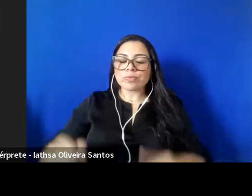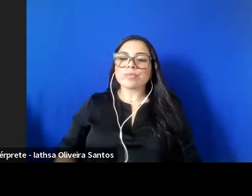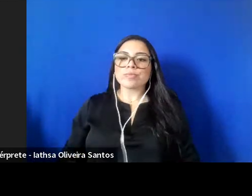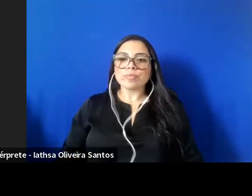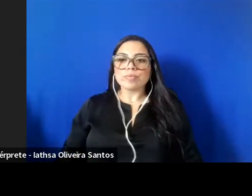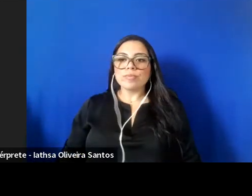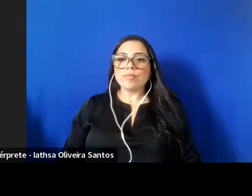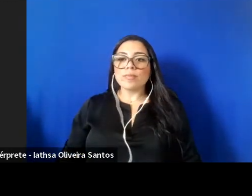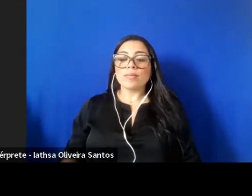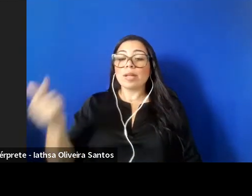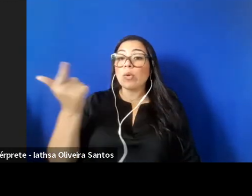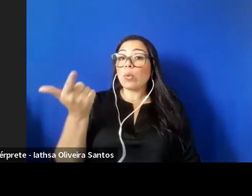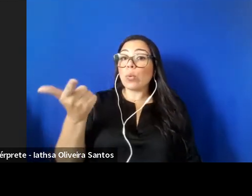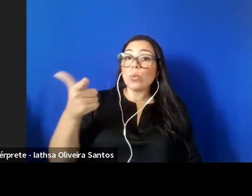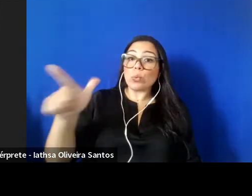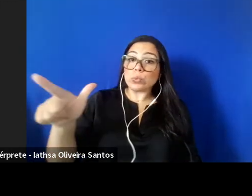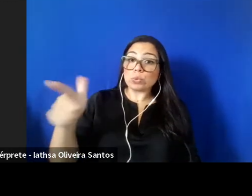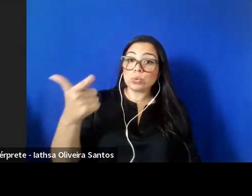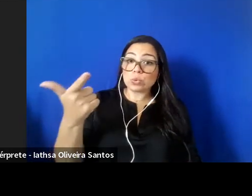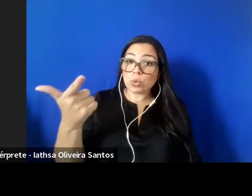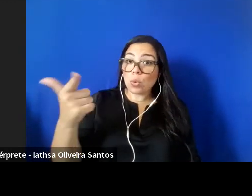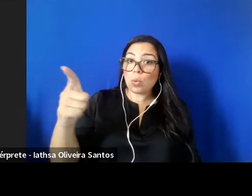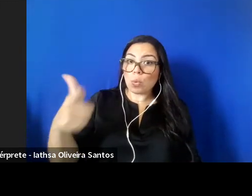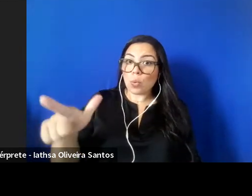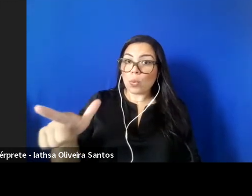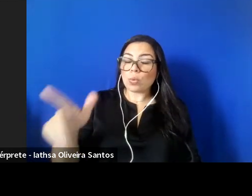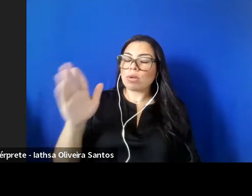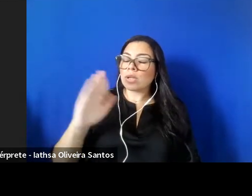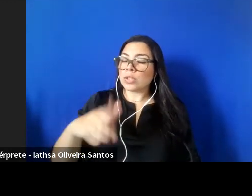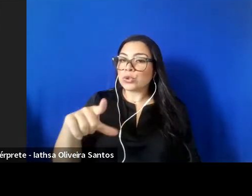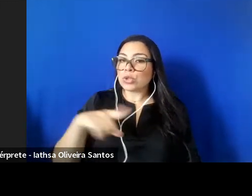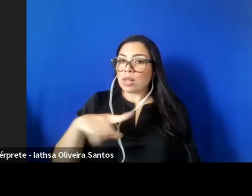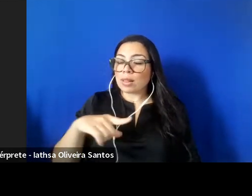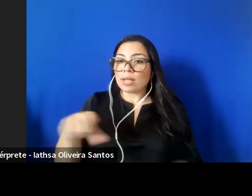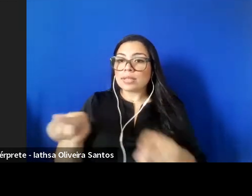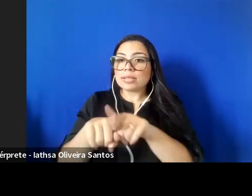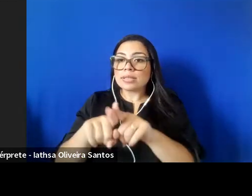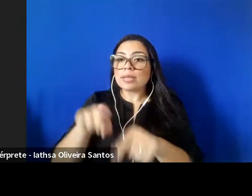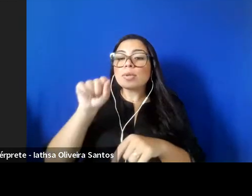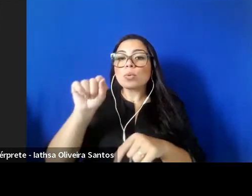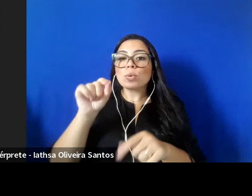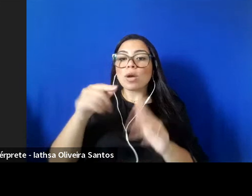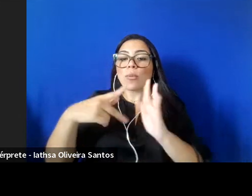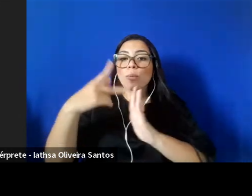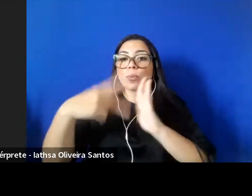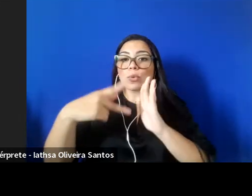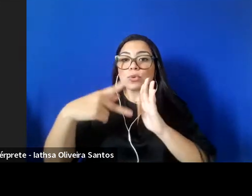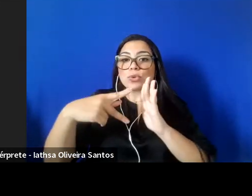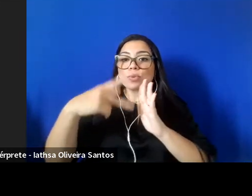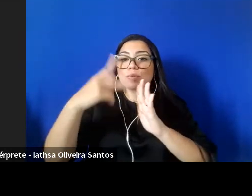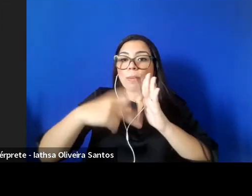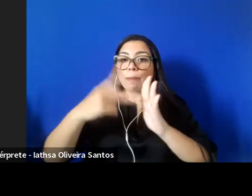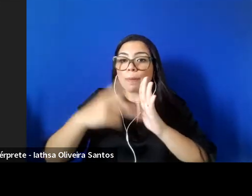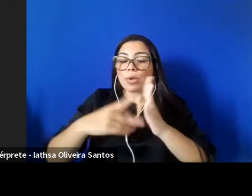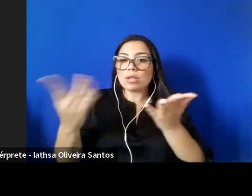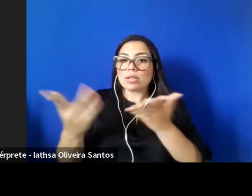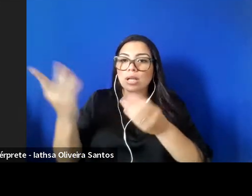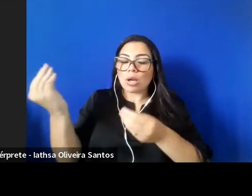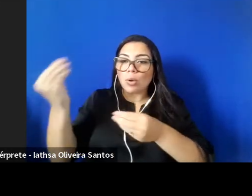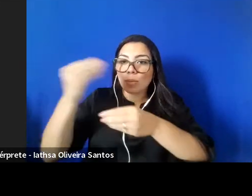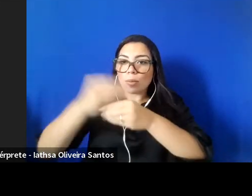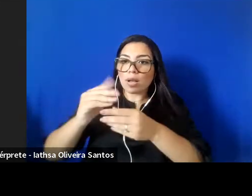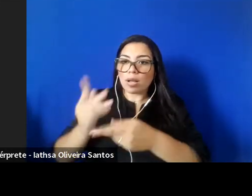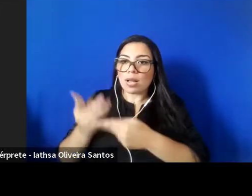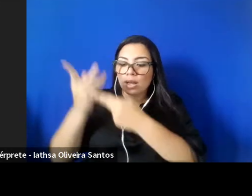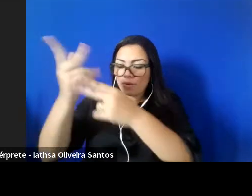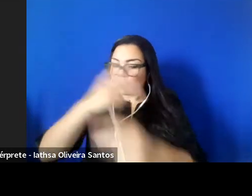A outra, que já é dividendo dessa pesquisa que a gente fez, é esse projeto que está sendo implementado. Eu levei o presidente do tribunal, o presidente